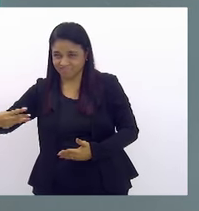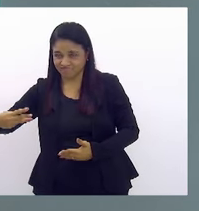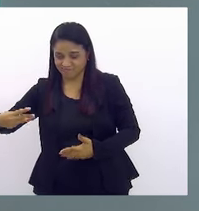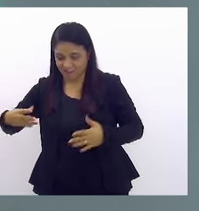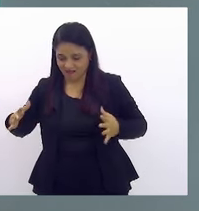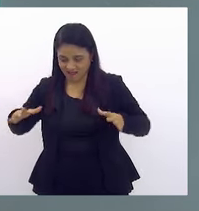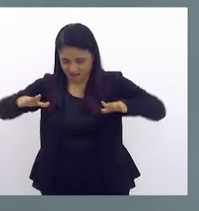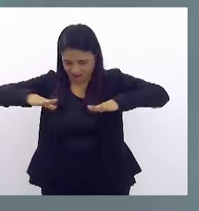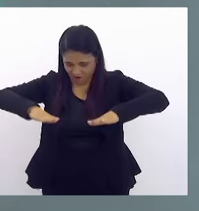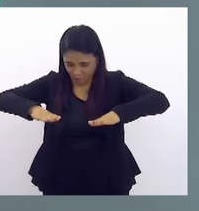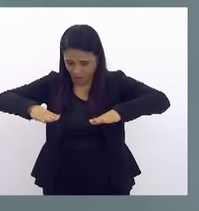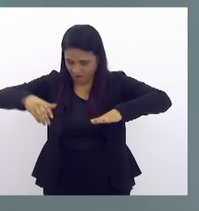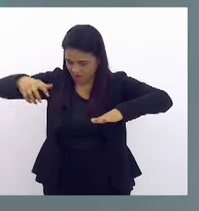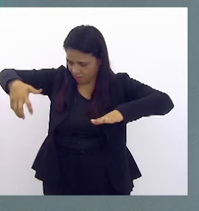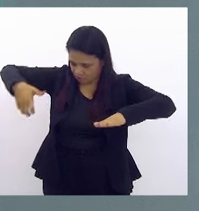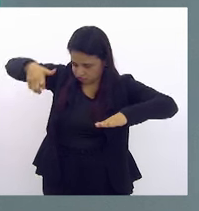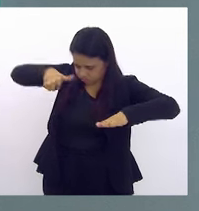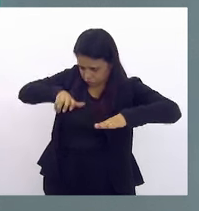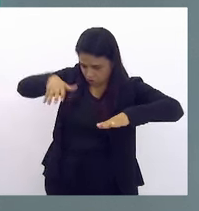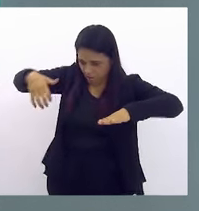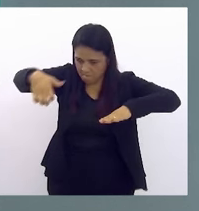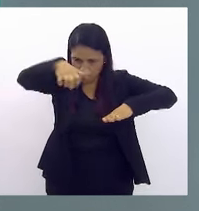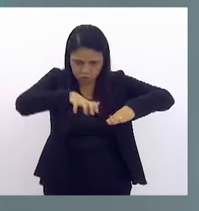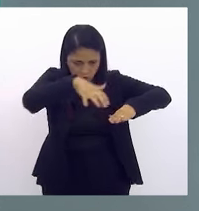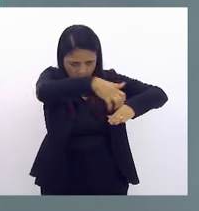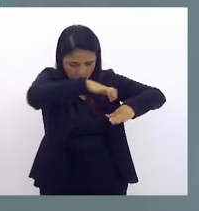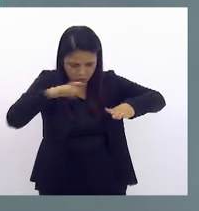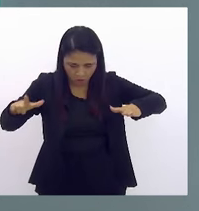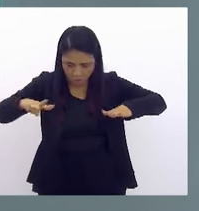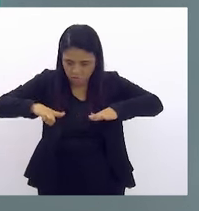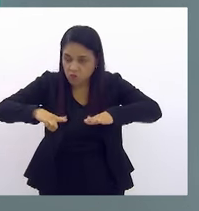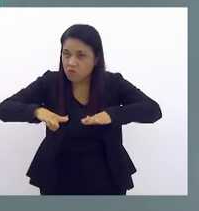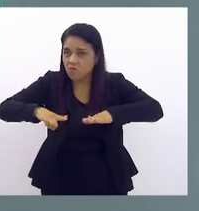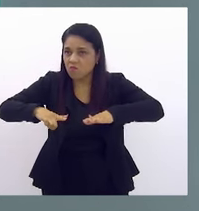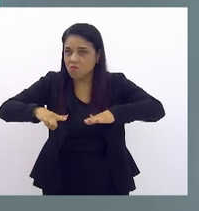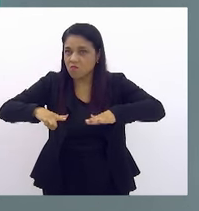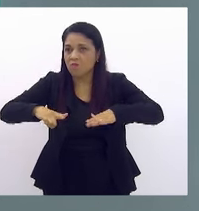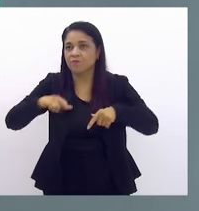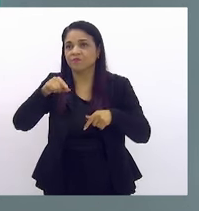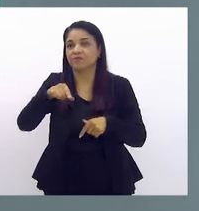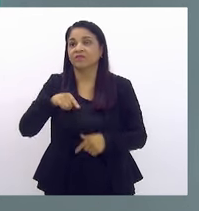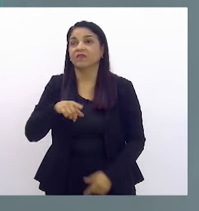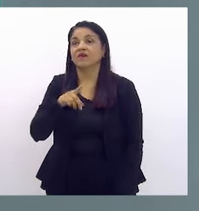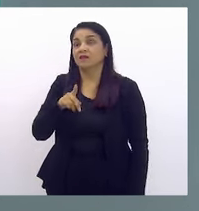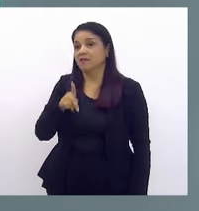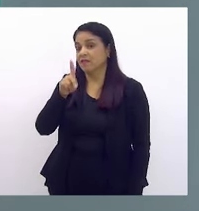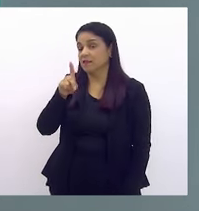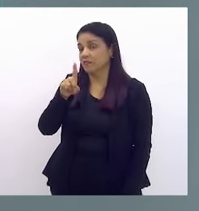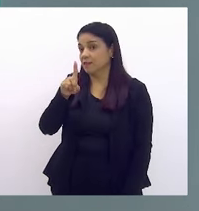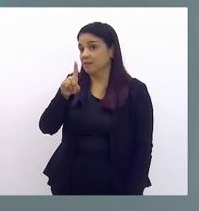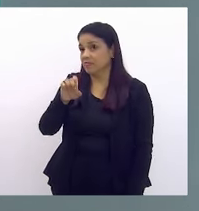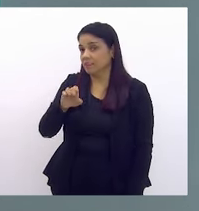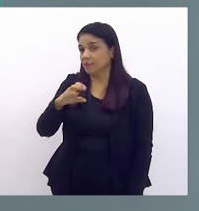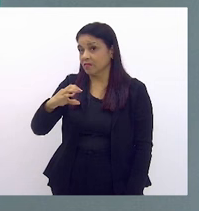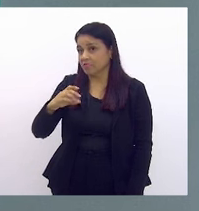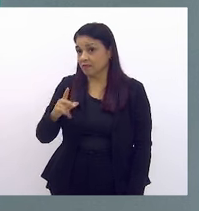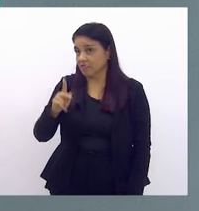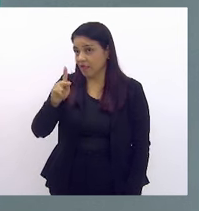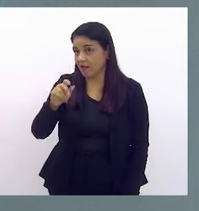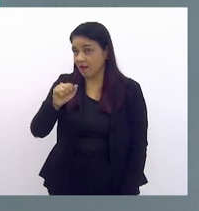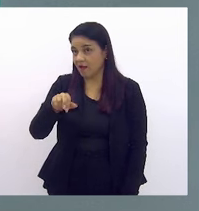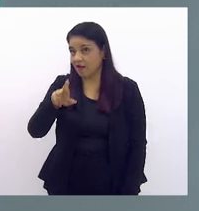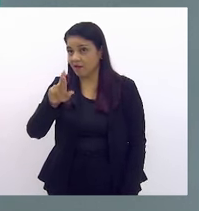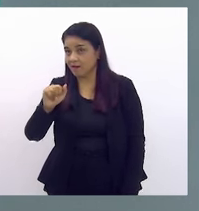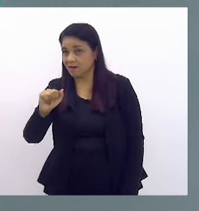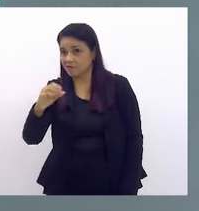Né? Pode seguir. O deck, ele ali tinha espaço até para estar, ele vai um